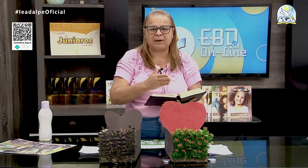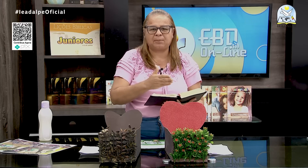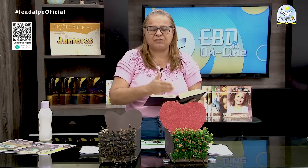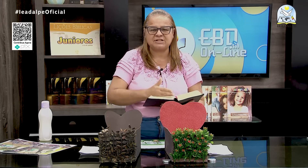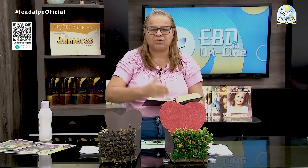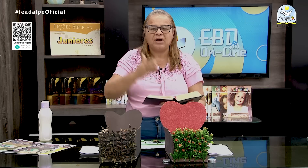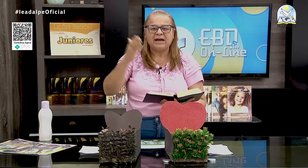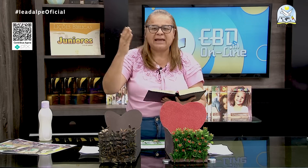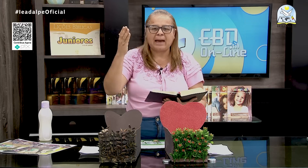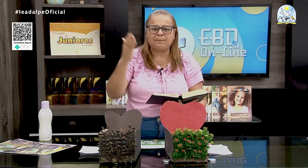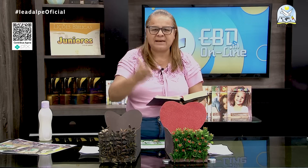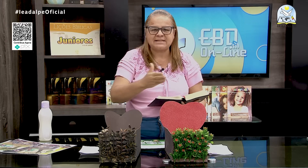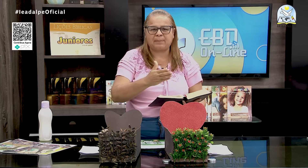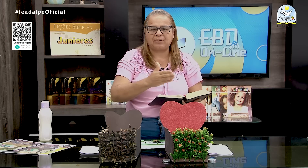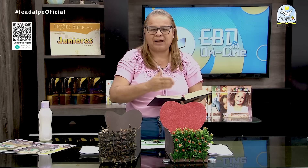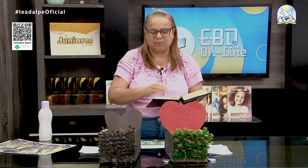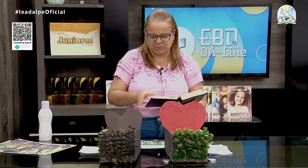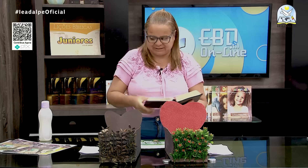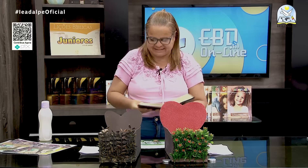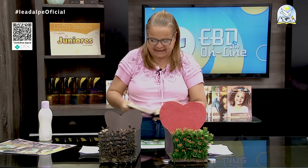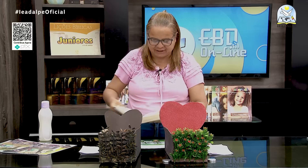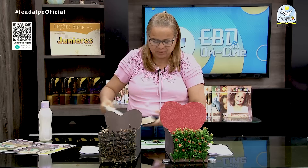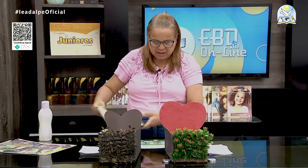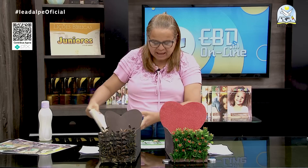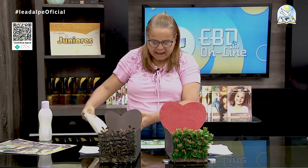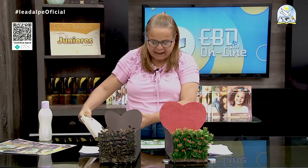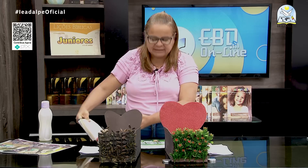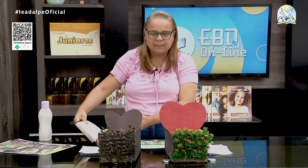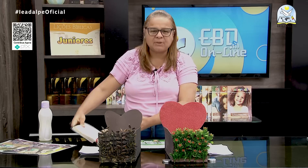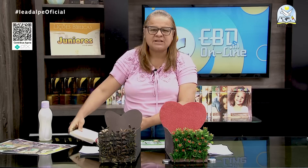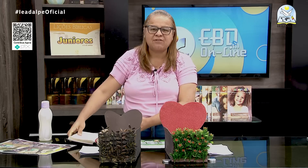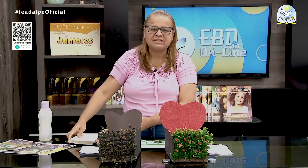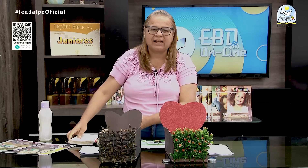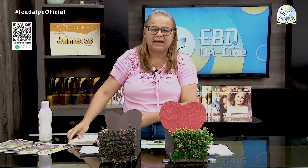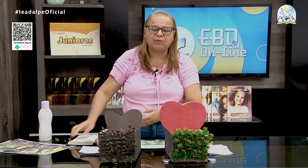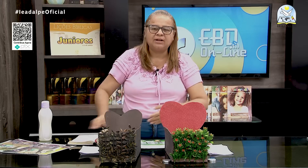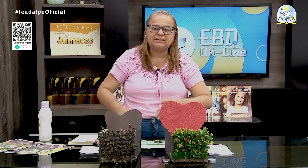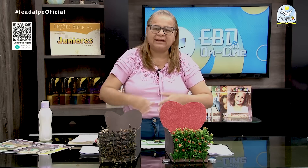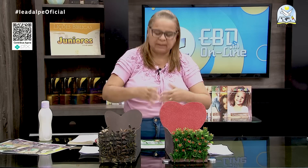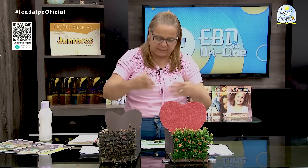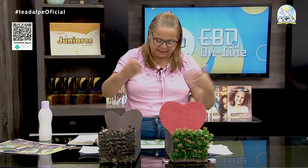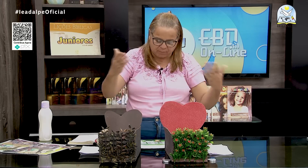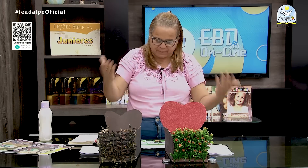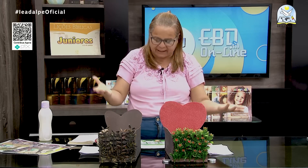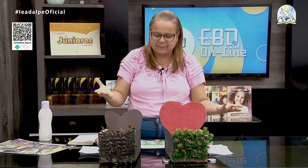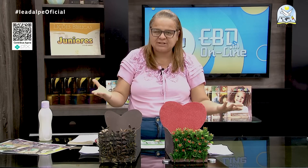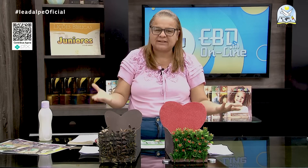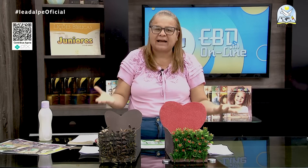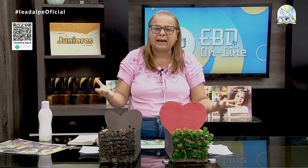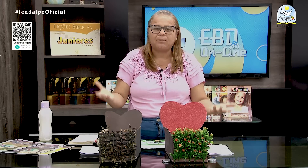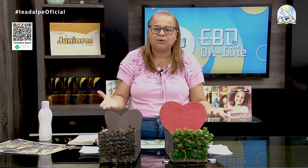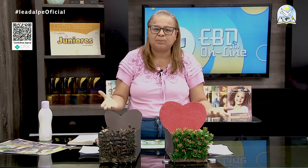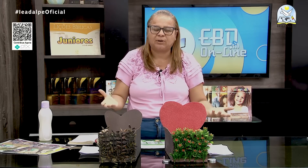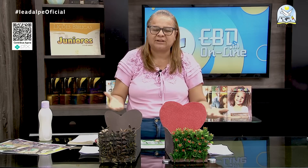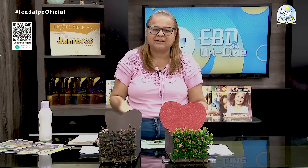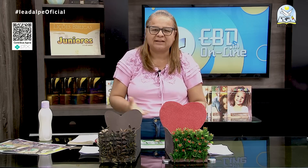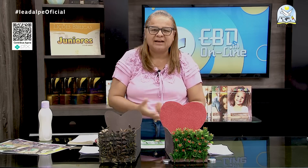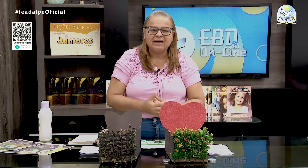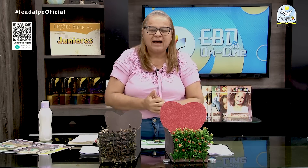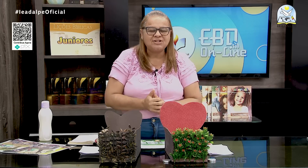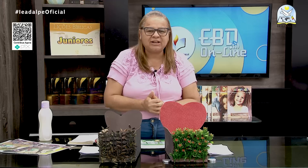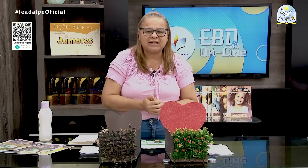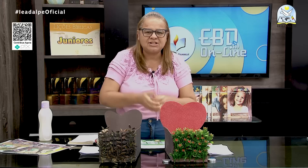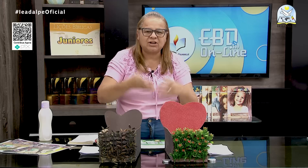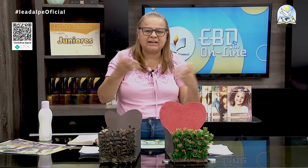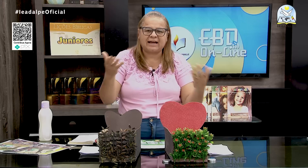benção para o professor e é benção para o aluno tá certo aí depois que você leu tem também aqui o para meditar que é muito importante